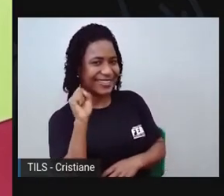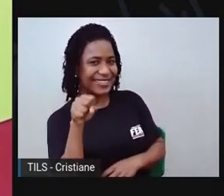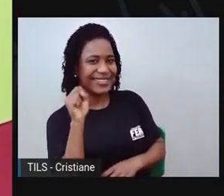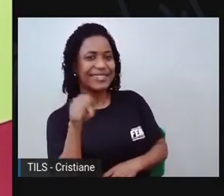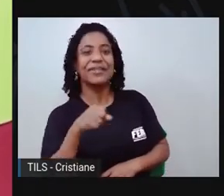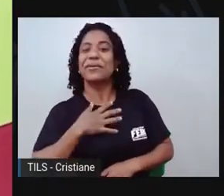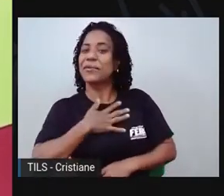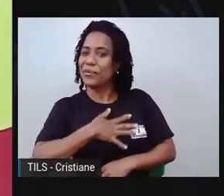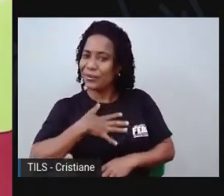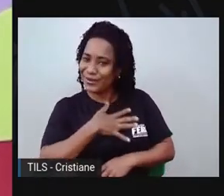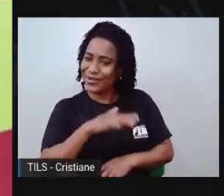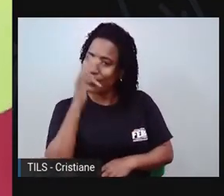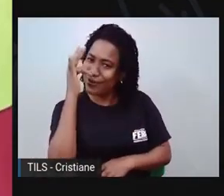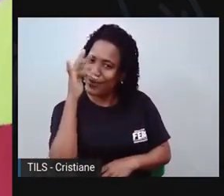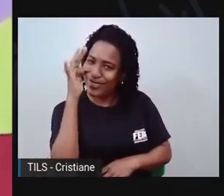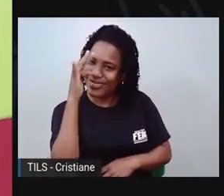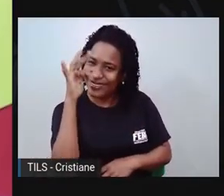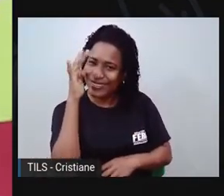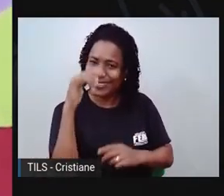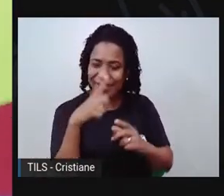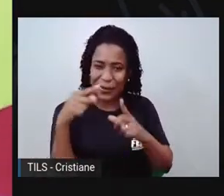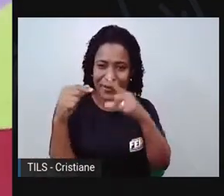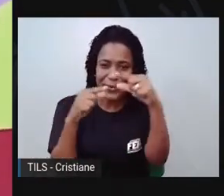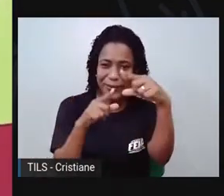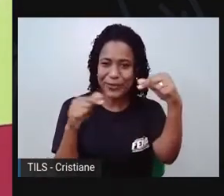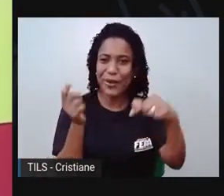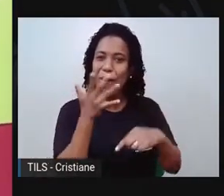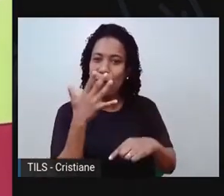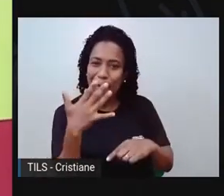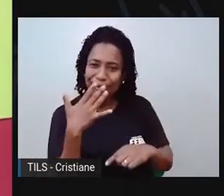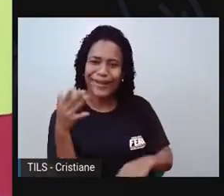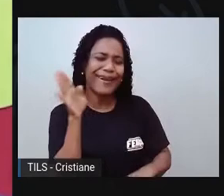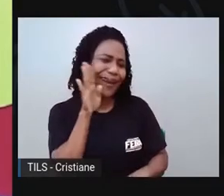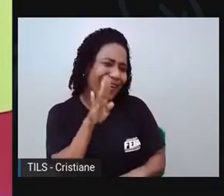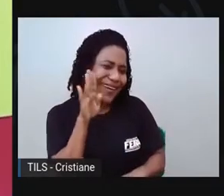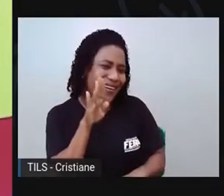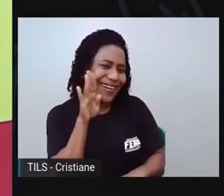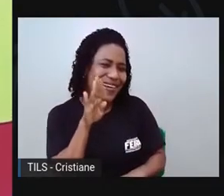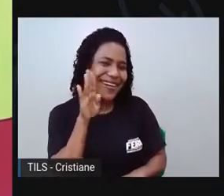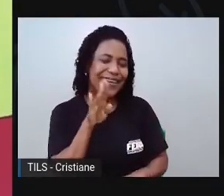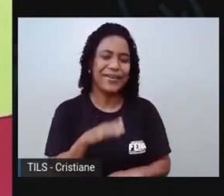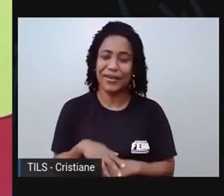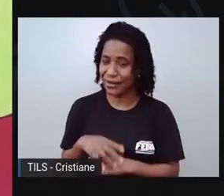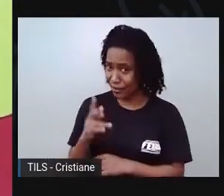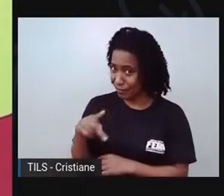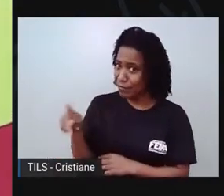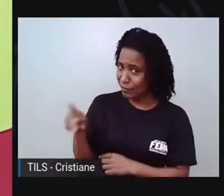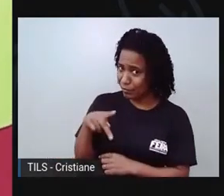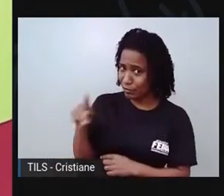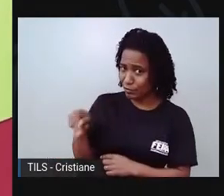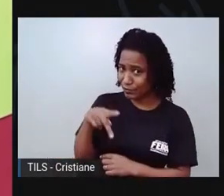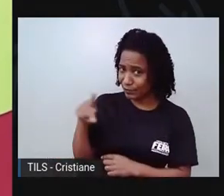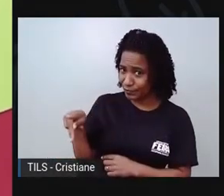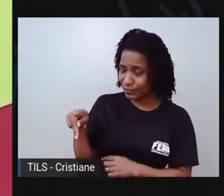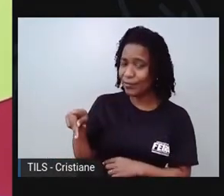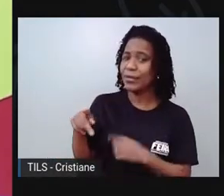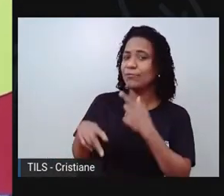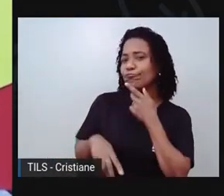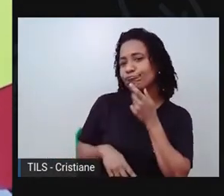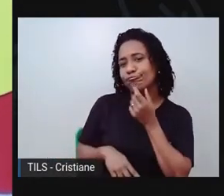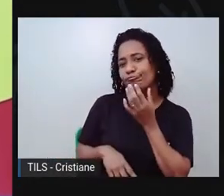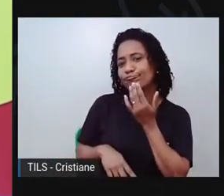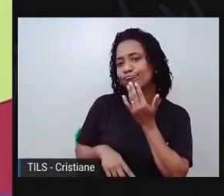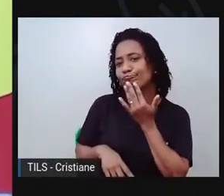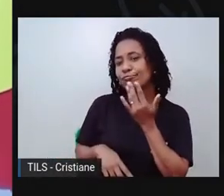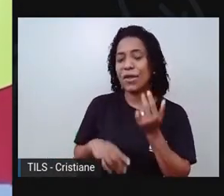muito de te conhecer, Florzinha. Que legal! E aí, pra Elisa? Eu tenho mais amigas chamadas de